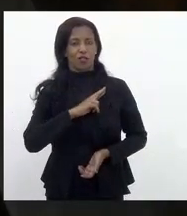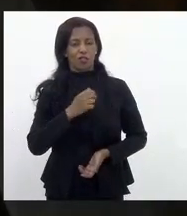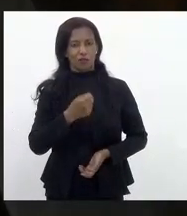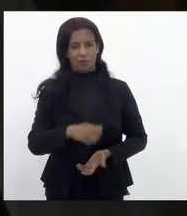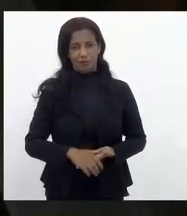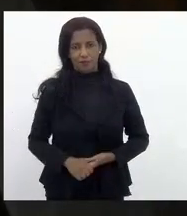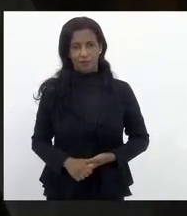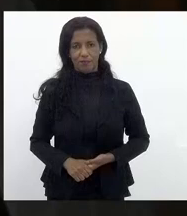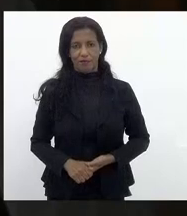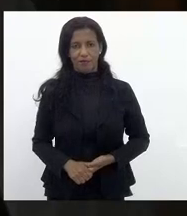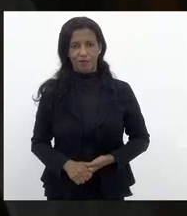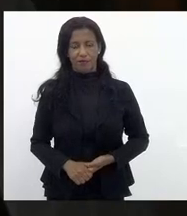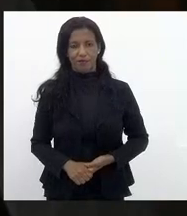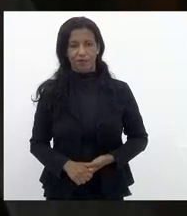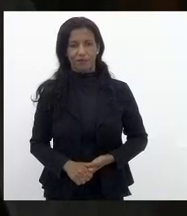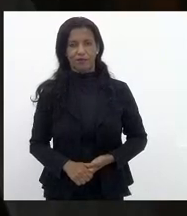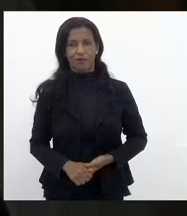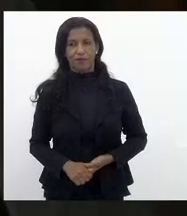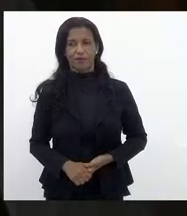fiscal